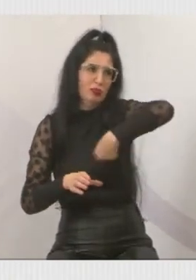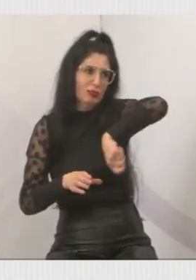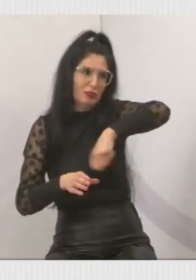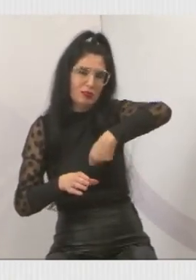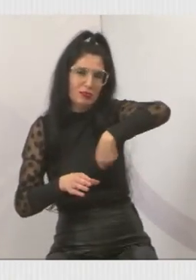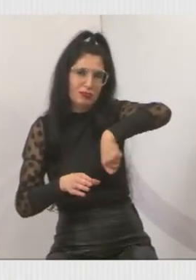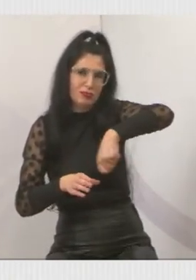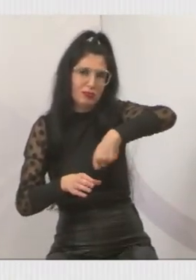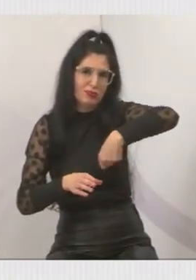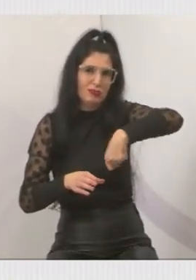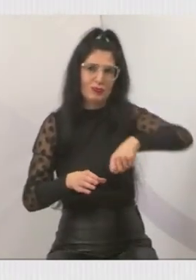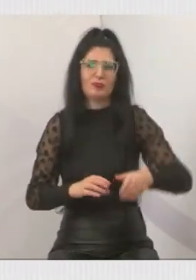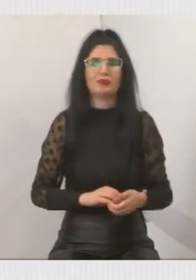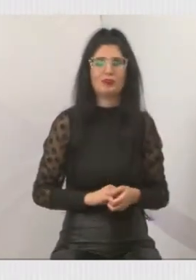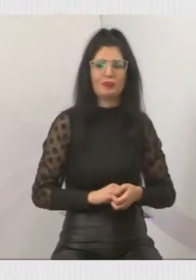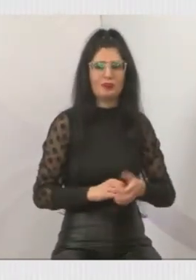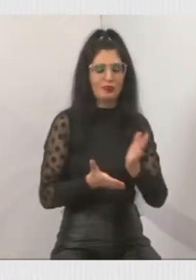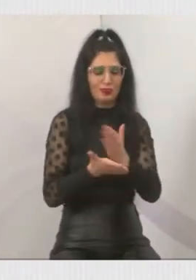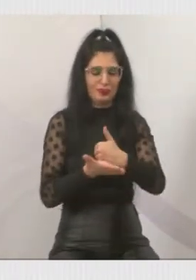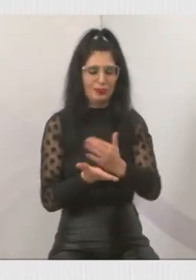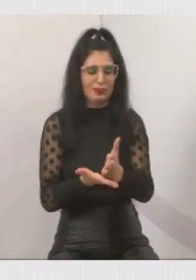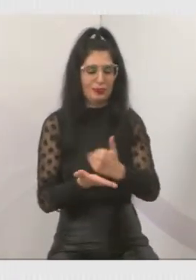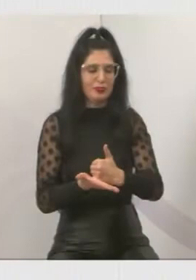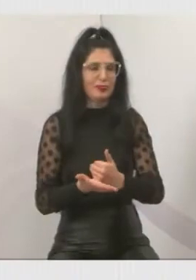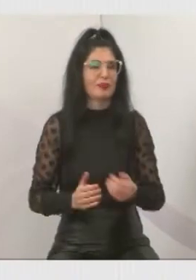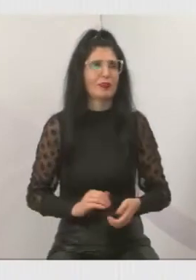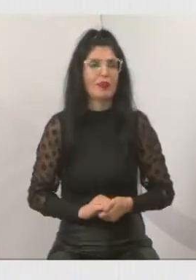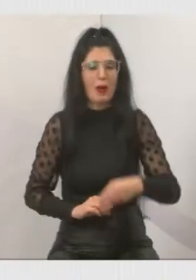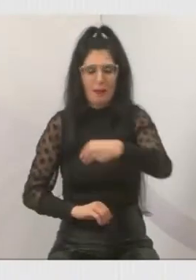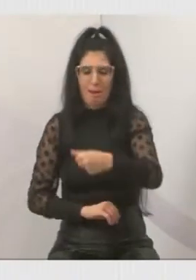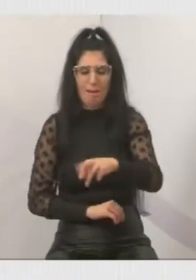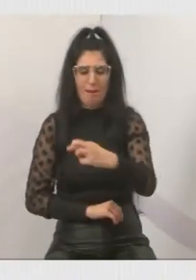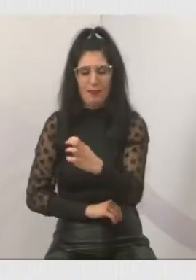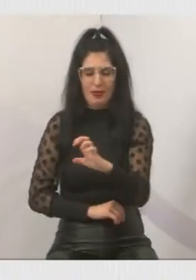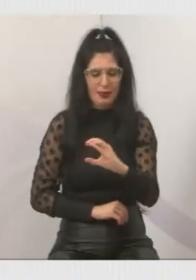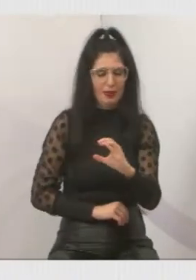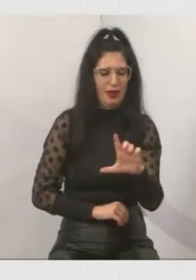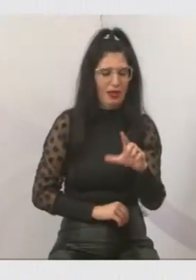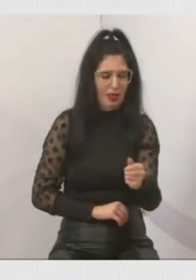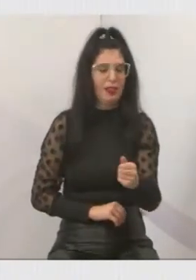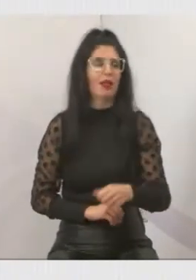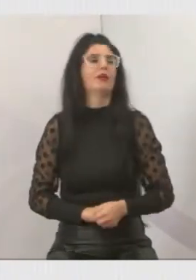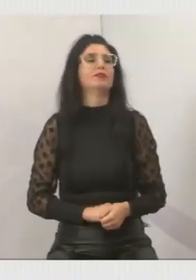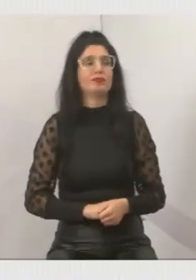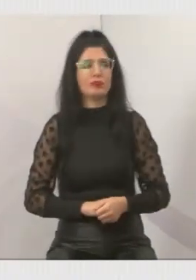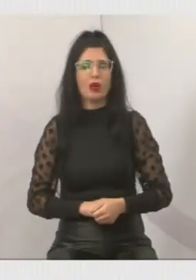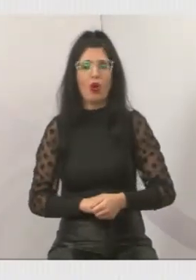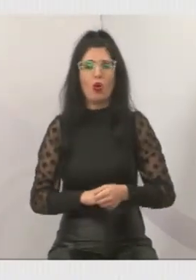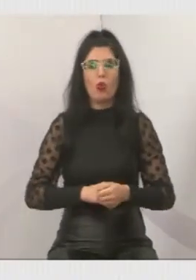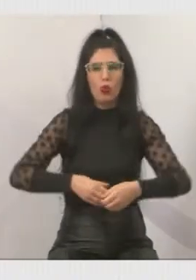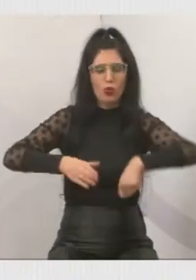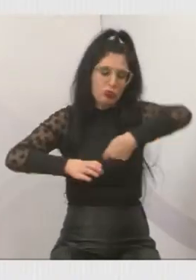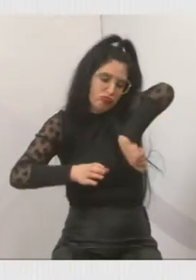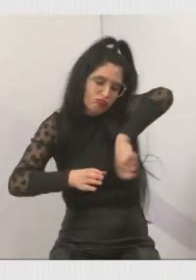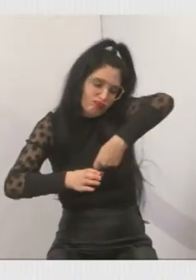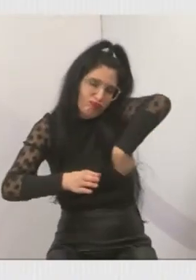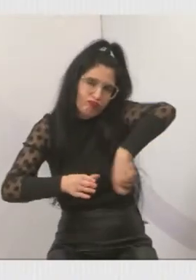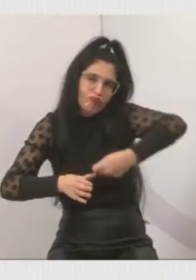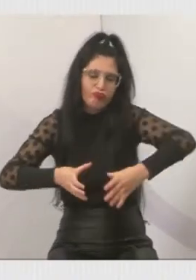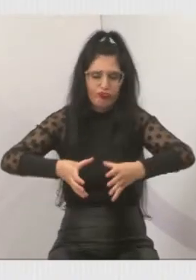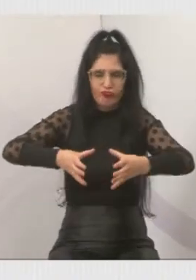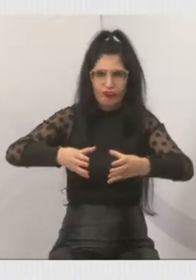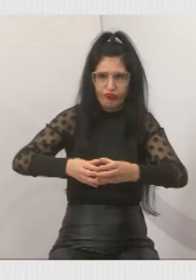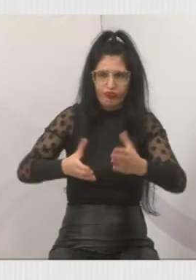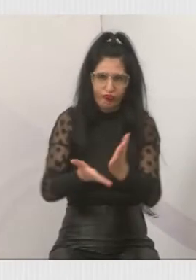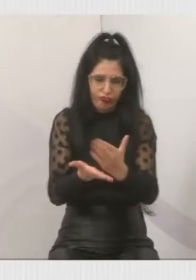Conheçam a história de Marcela de Paula. Olá, sou Marcela de Paula, trabalho com bolos caseiros. Comecei a trabalhar com bolo no dia